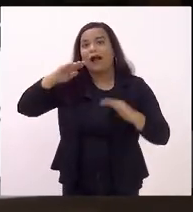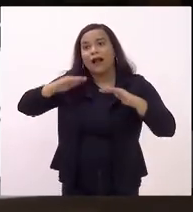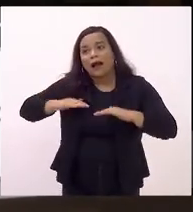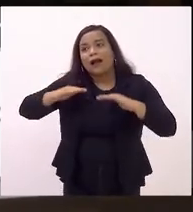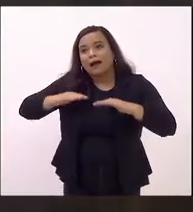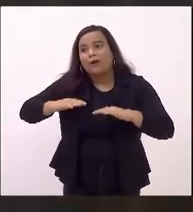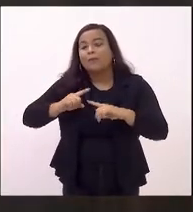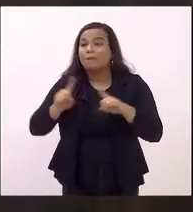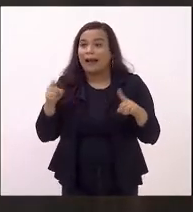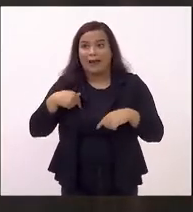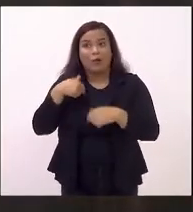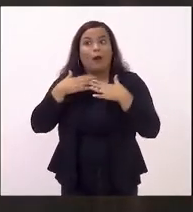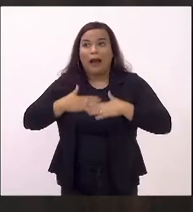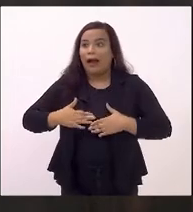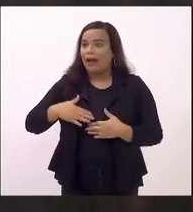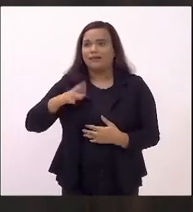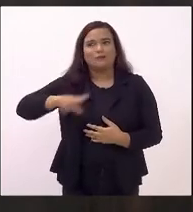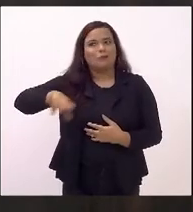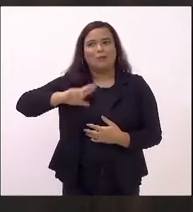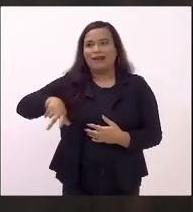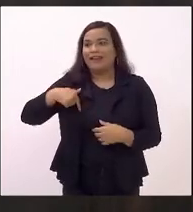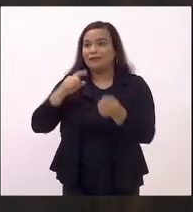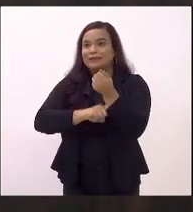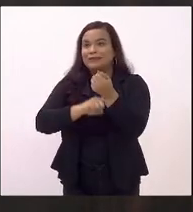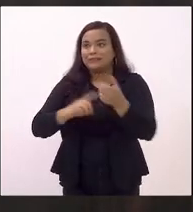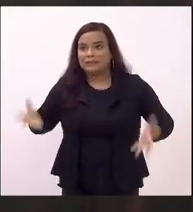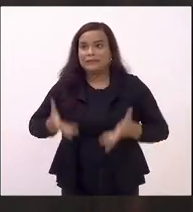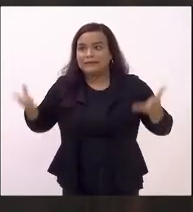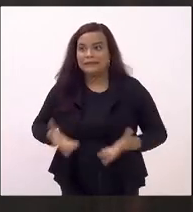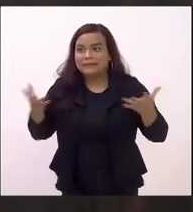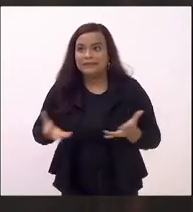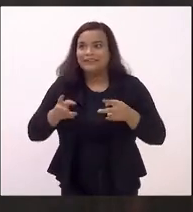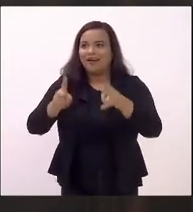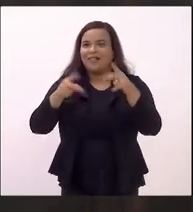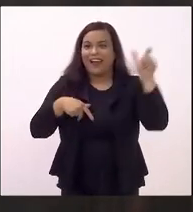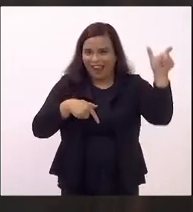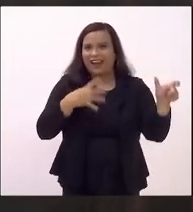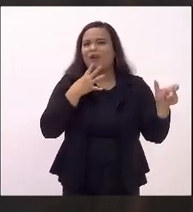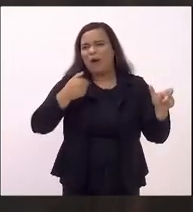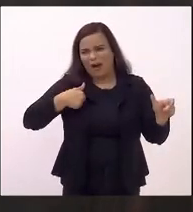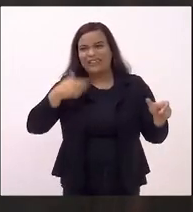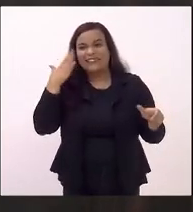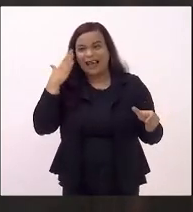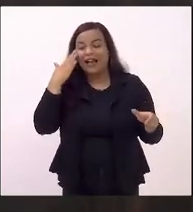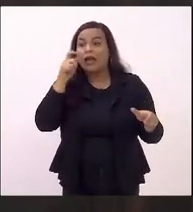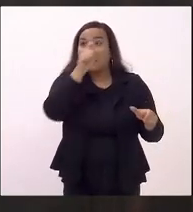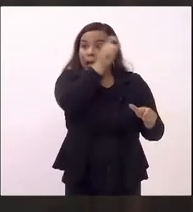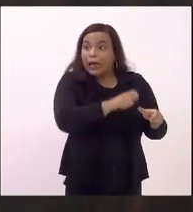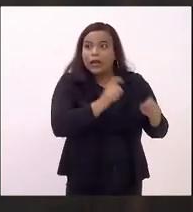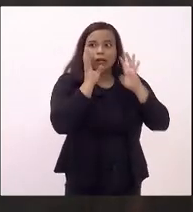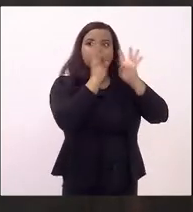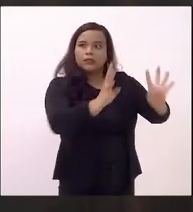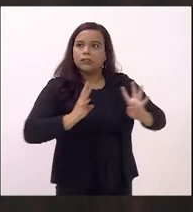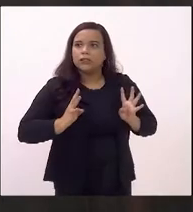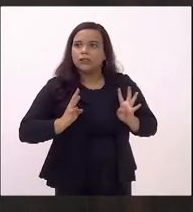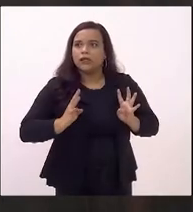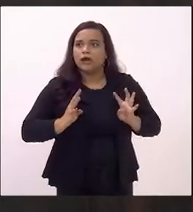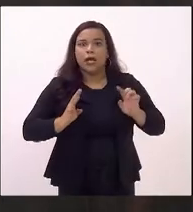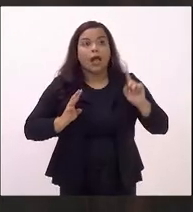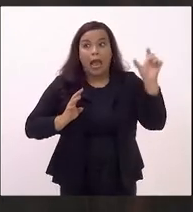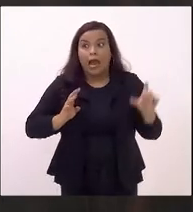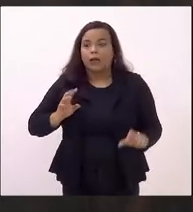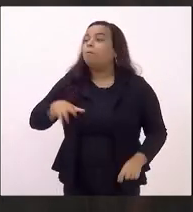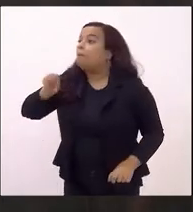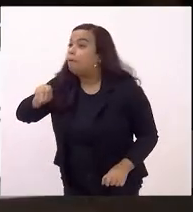estou sempre, vamos lá, né, na agitação, e ele me escuta, ele não me interrompe,